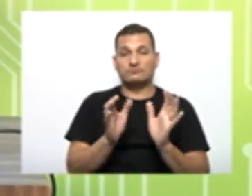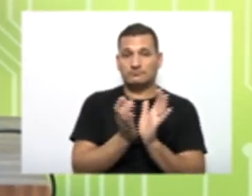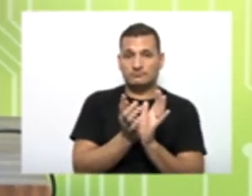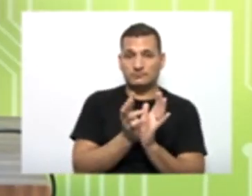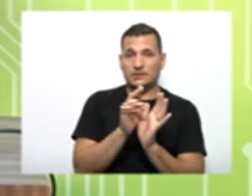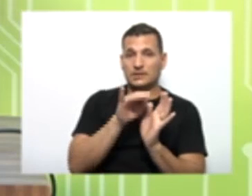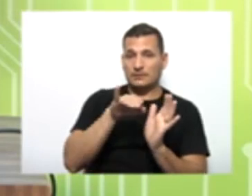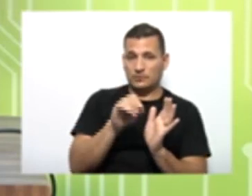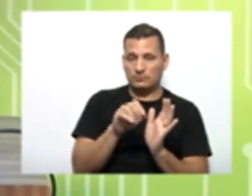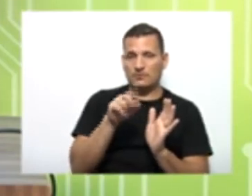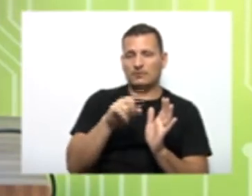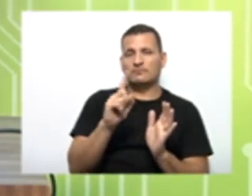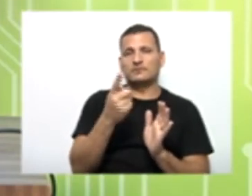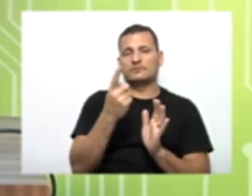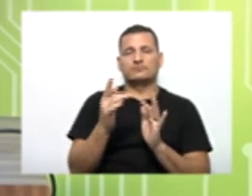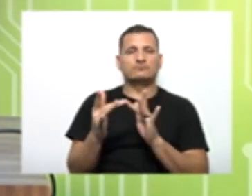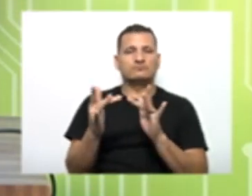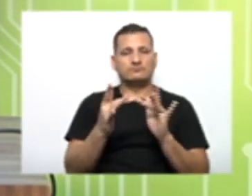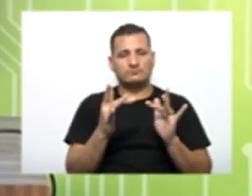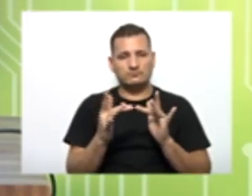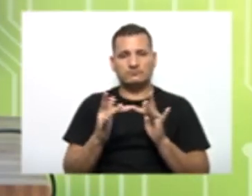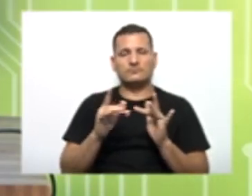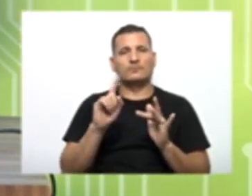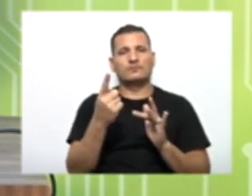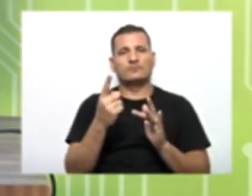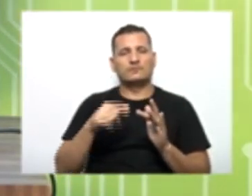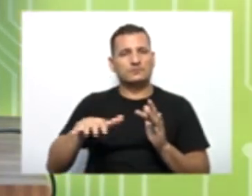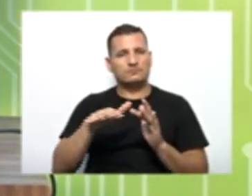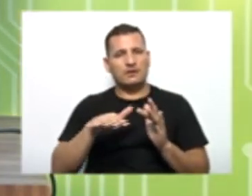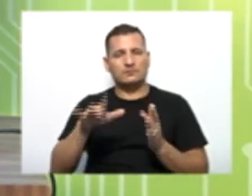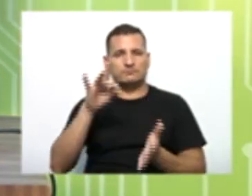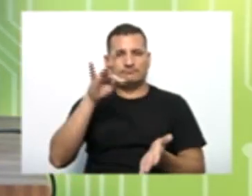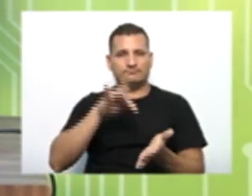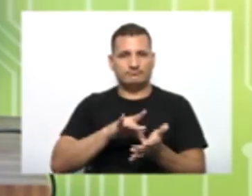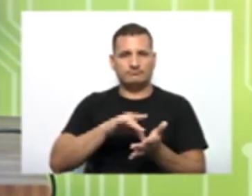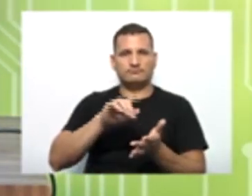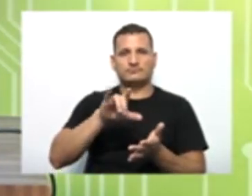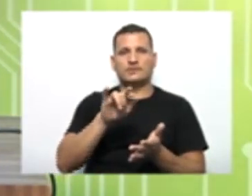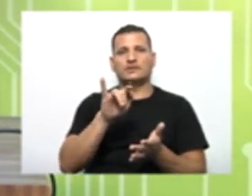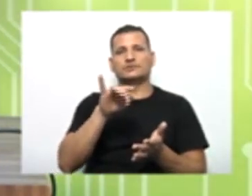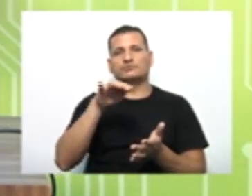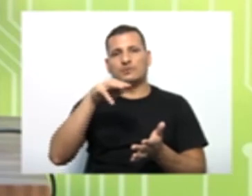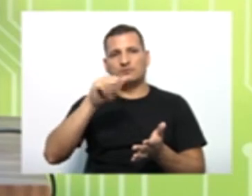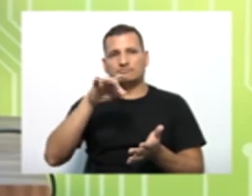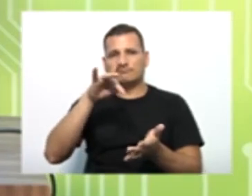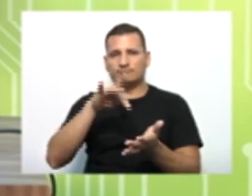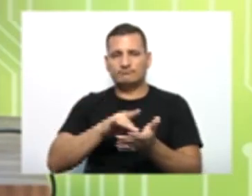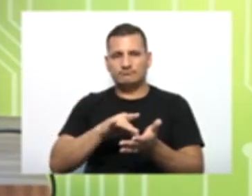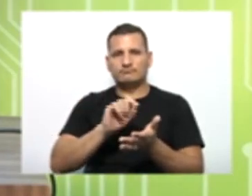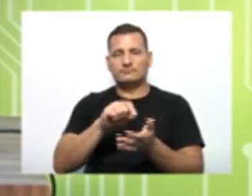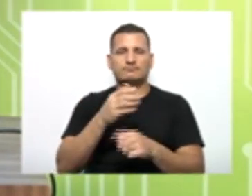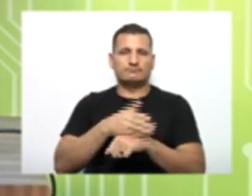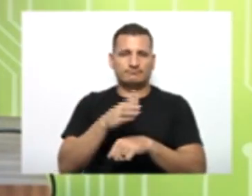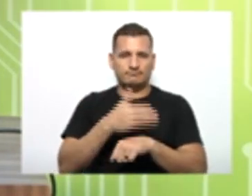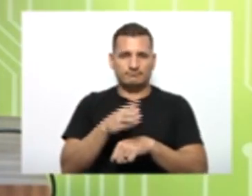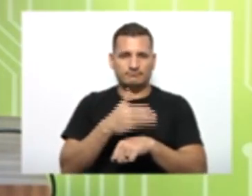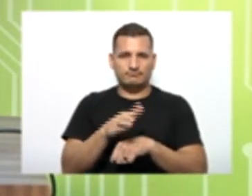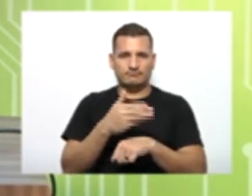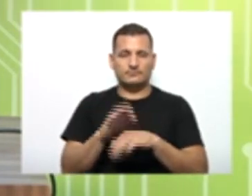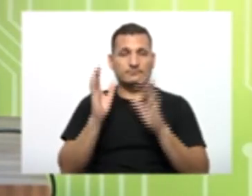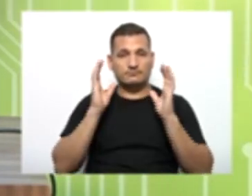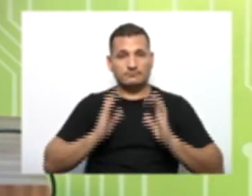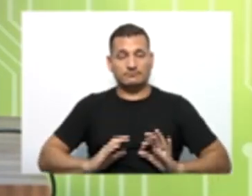É somente festa? Não. O Grêmio Estudantil, ele tem um papel fundamental na construção e no desenvolvimento da escola. O Grêmio